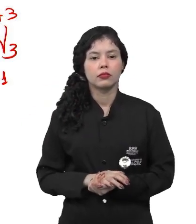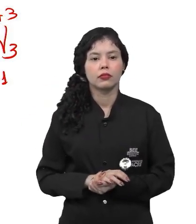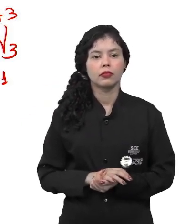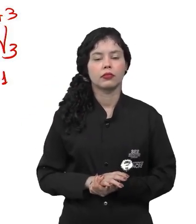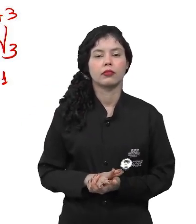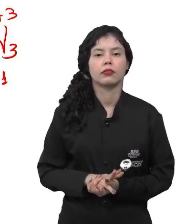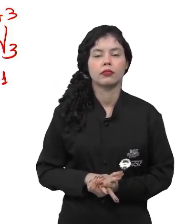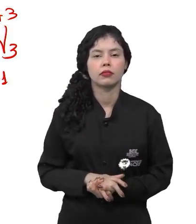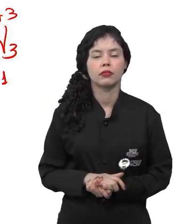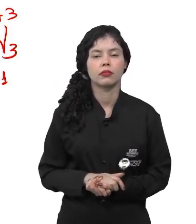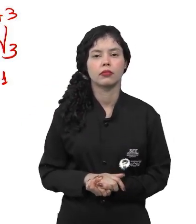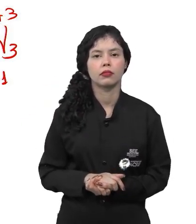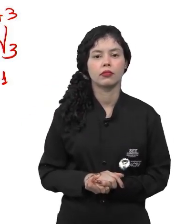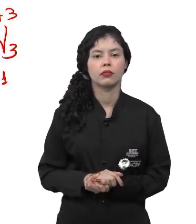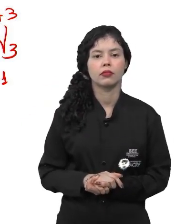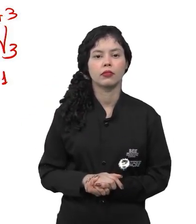tá?